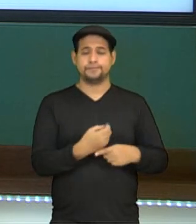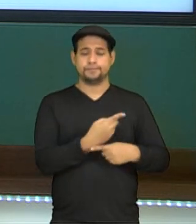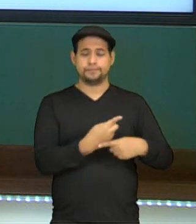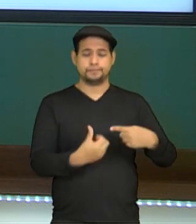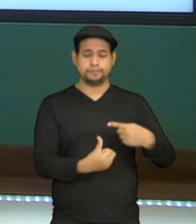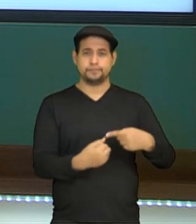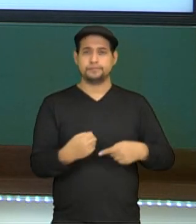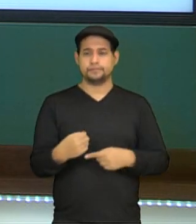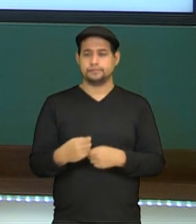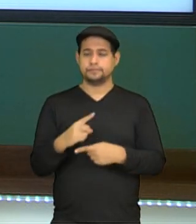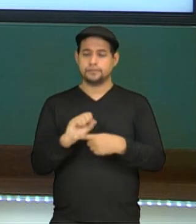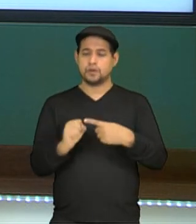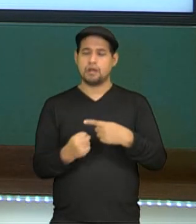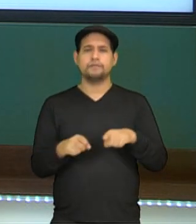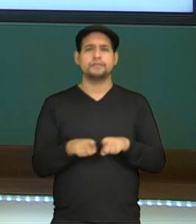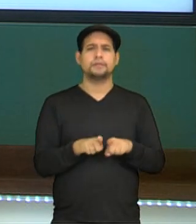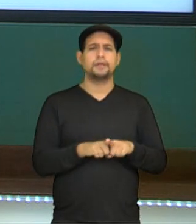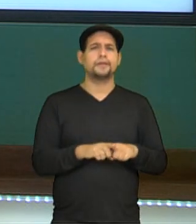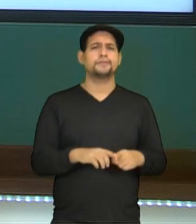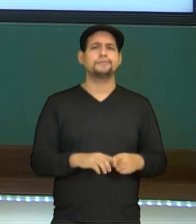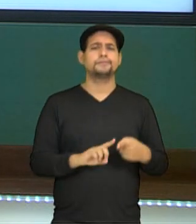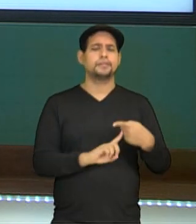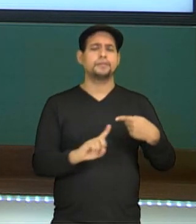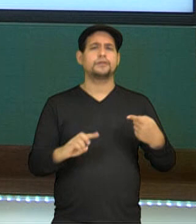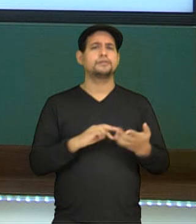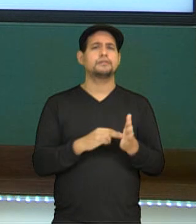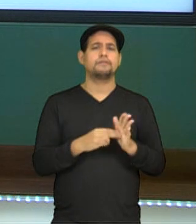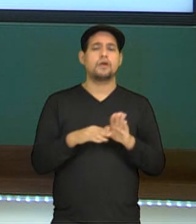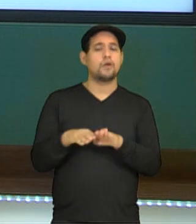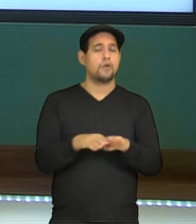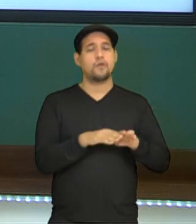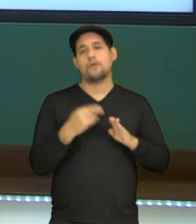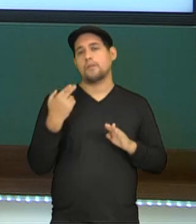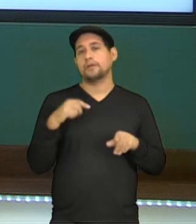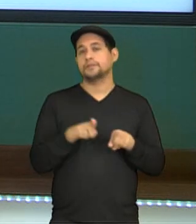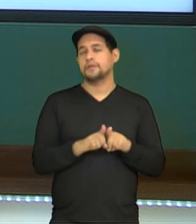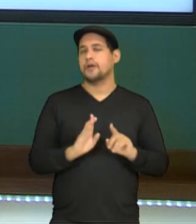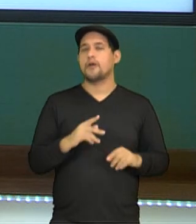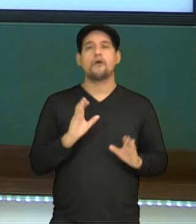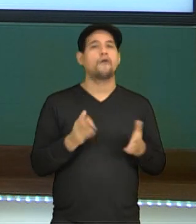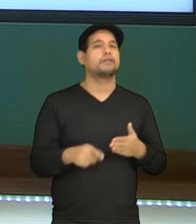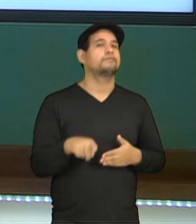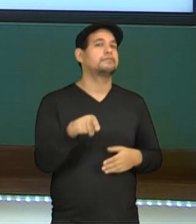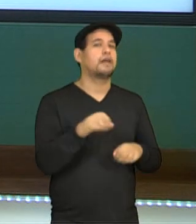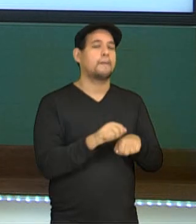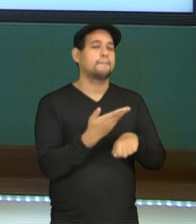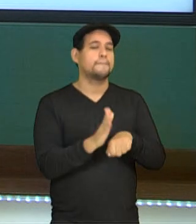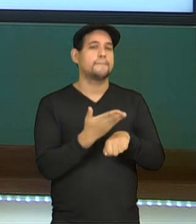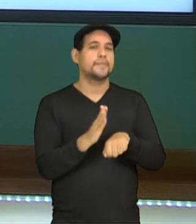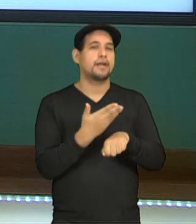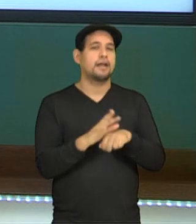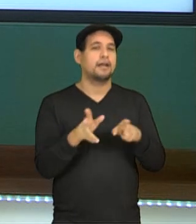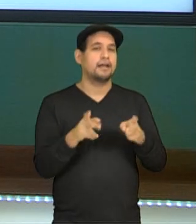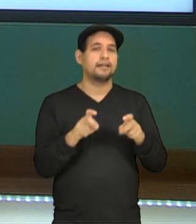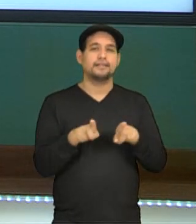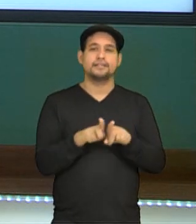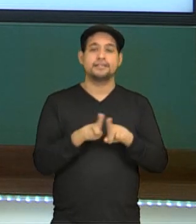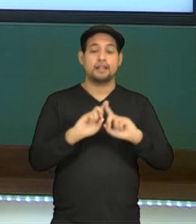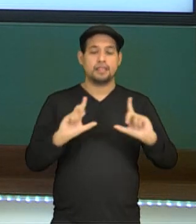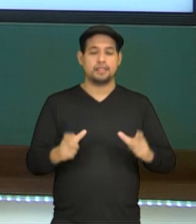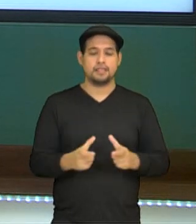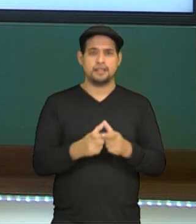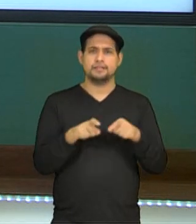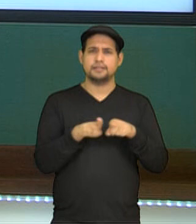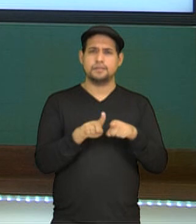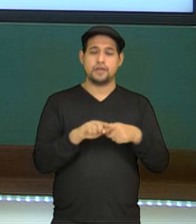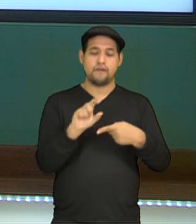1/6, 1/6 e 1/8, tá bom? E o denominador é comum, tá bom, gente? Agora é sua vez de exercitar um pouquinho, né? Olha só, então reduz aí